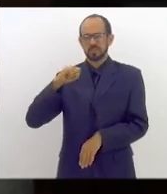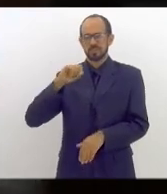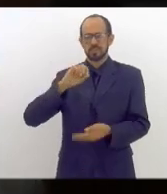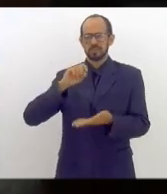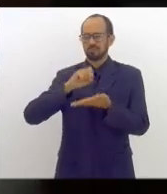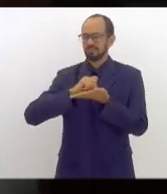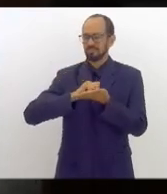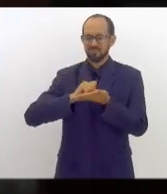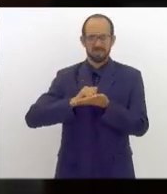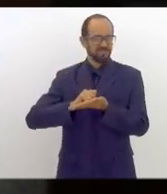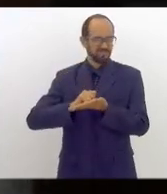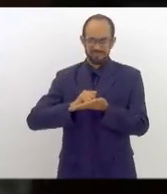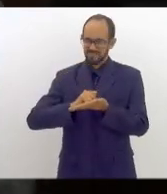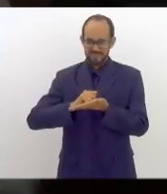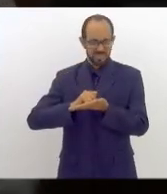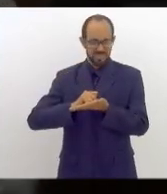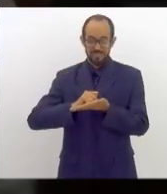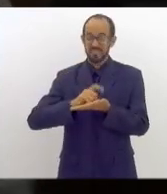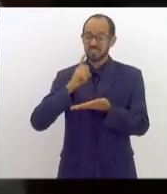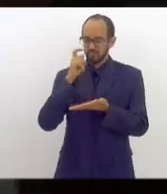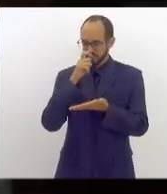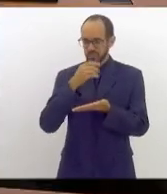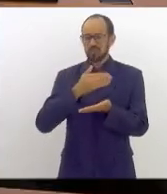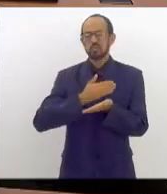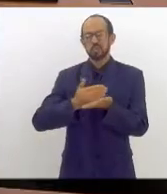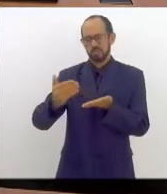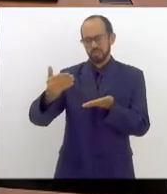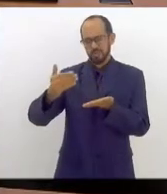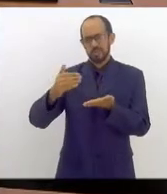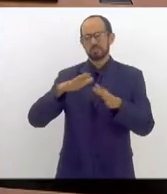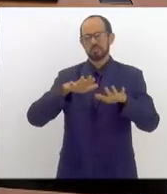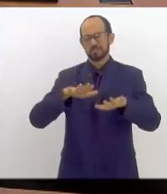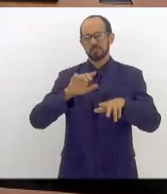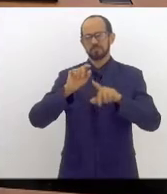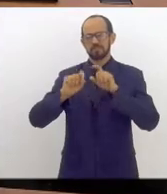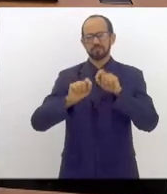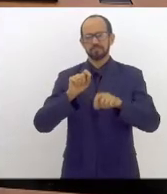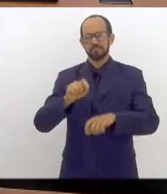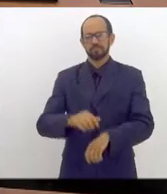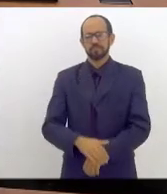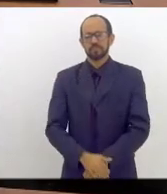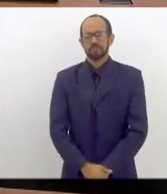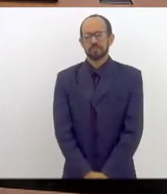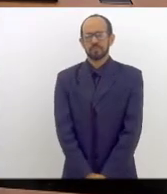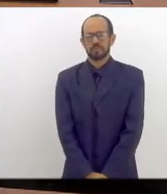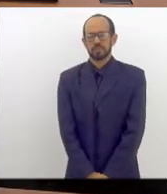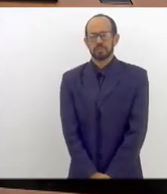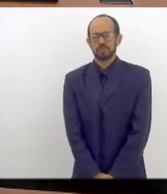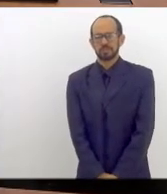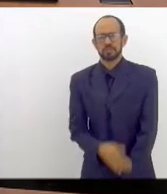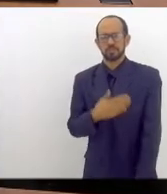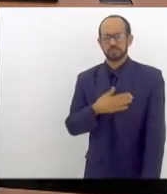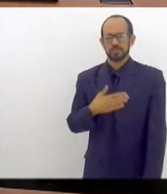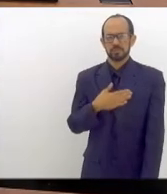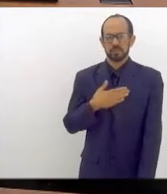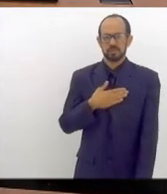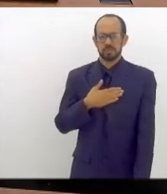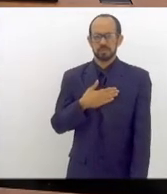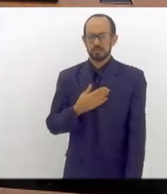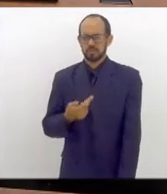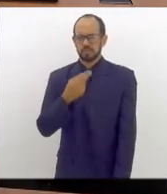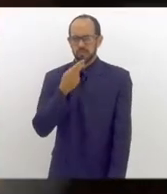fico pensando por onde começar mas porque eu queria tocar nesse assunto